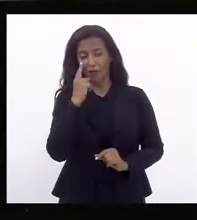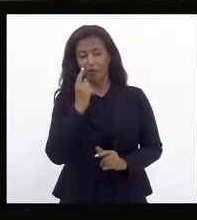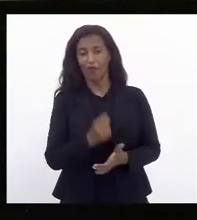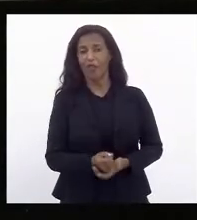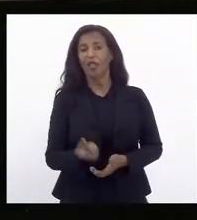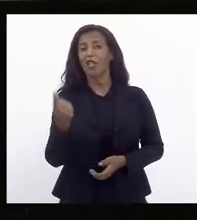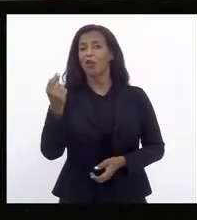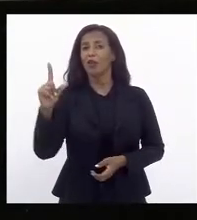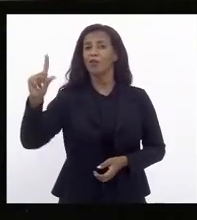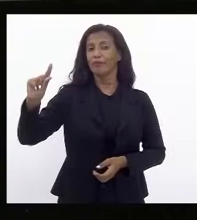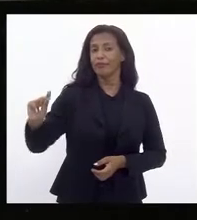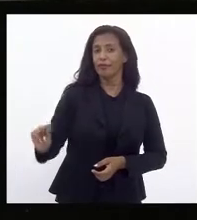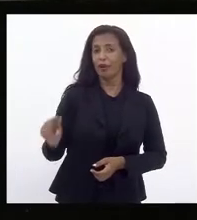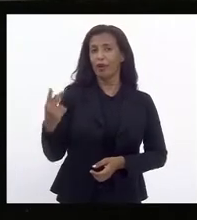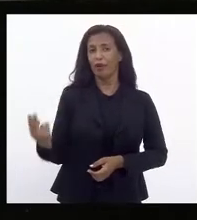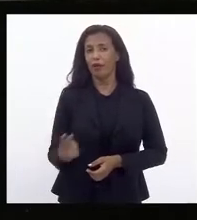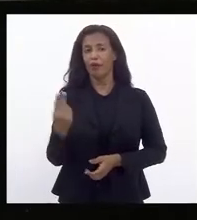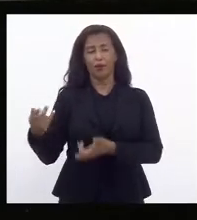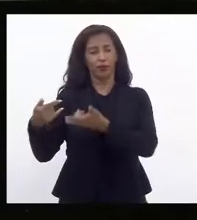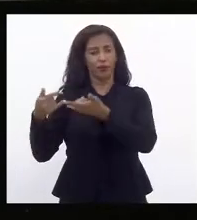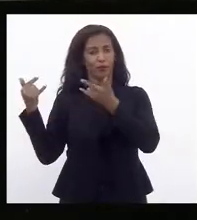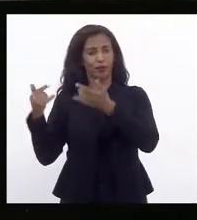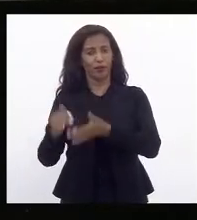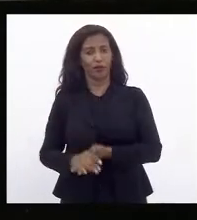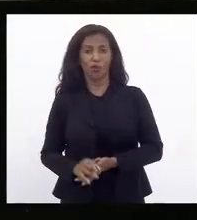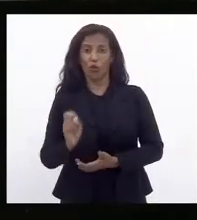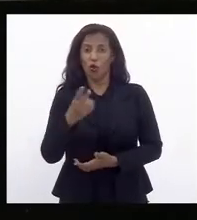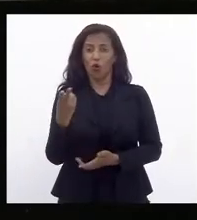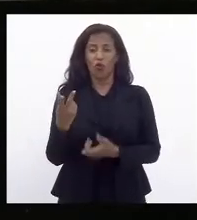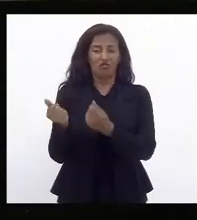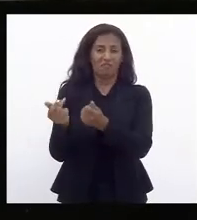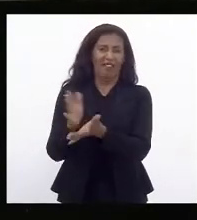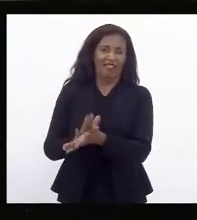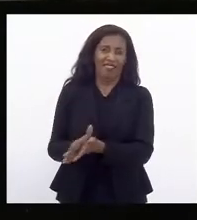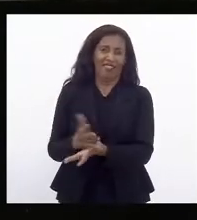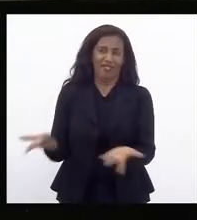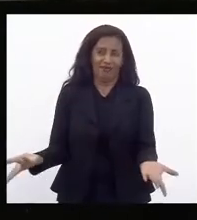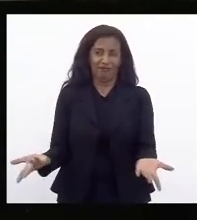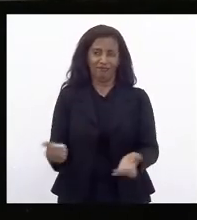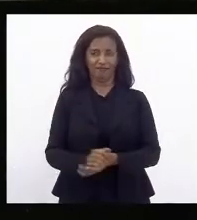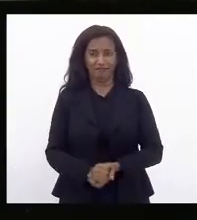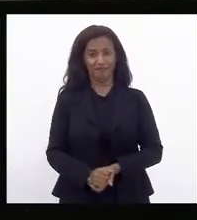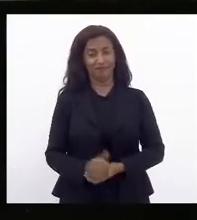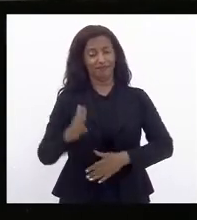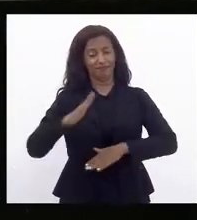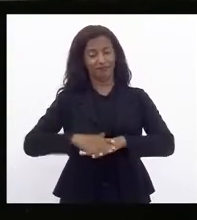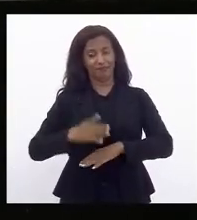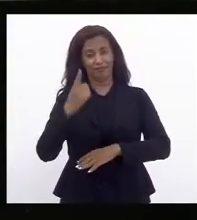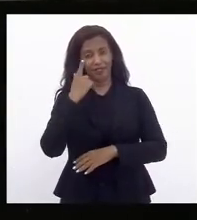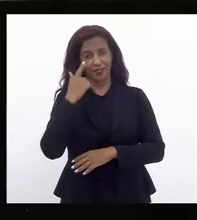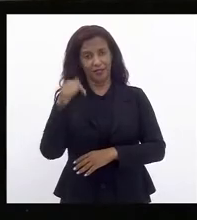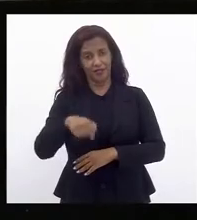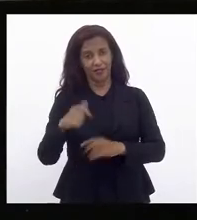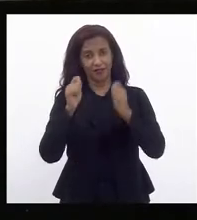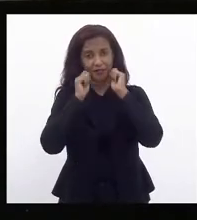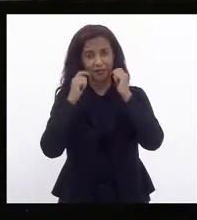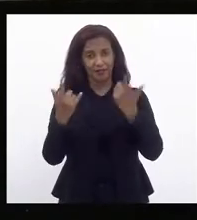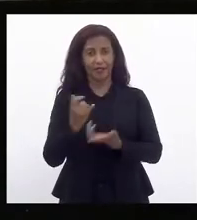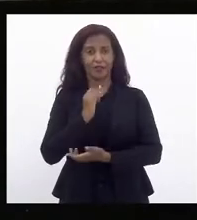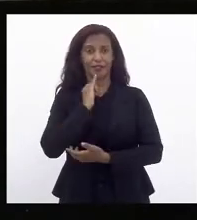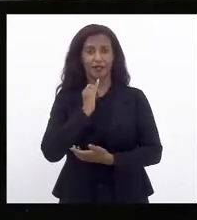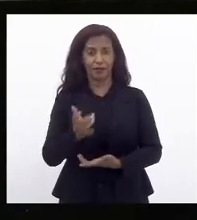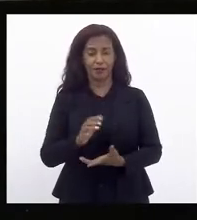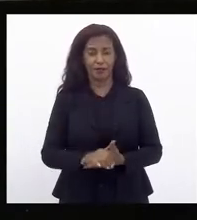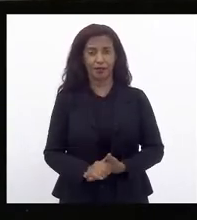enquanto vai baixar o valor do absorvente, ou se não vai baixar nada, porque o que mais nós vivenciamos aqui nessa casa,